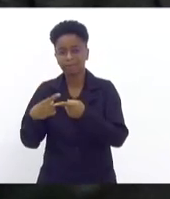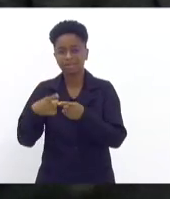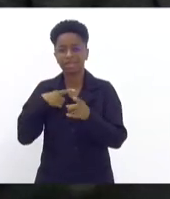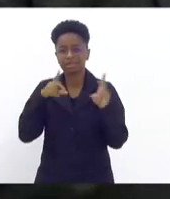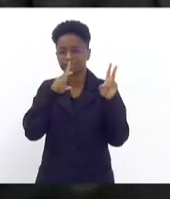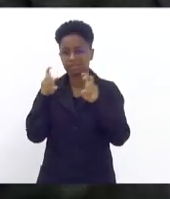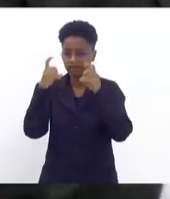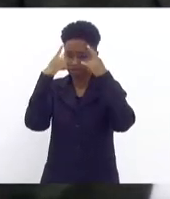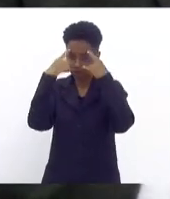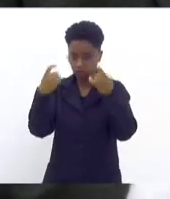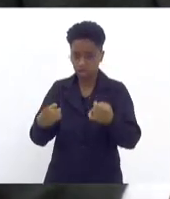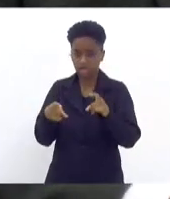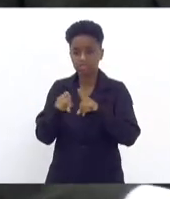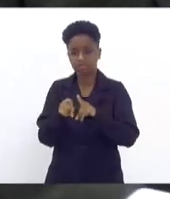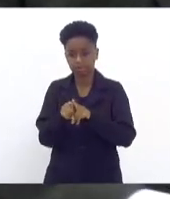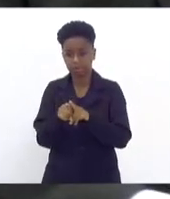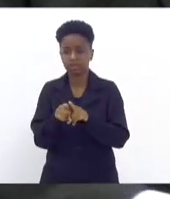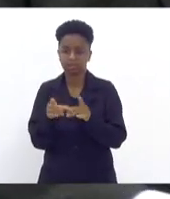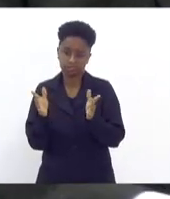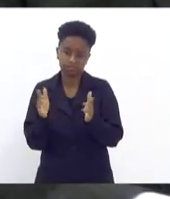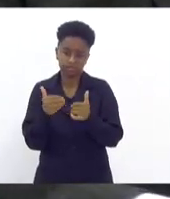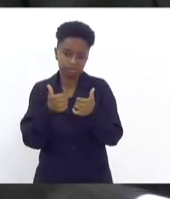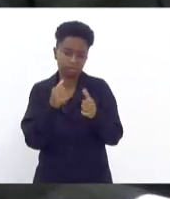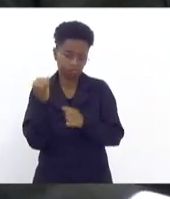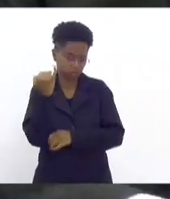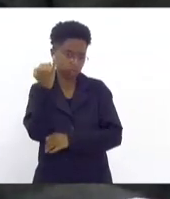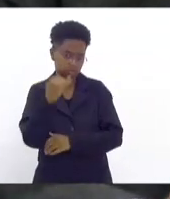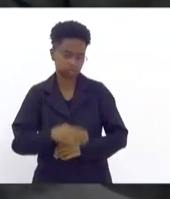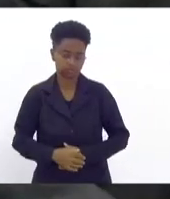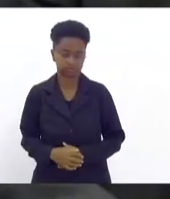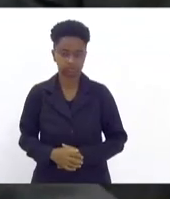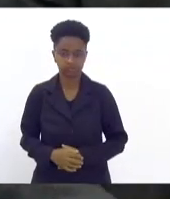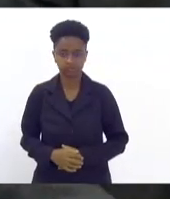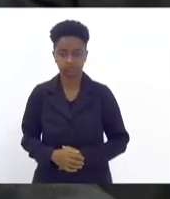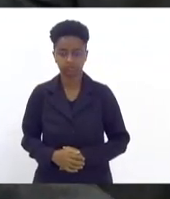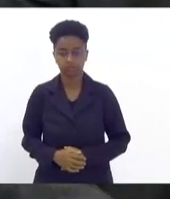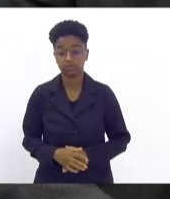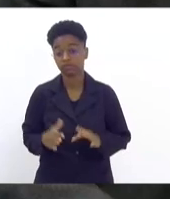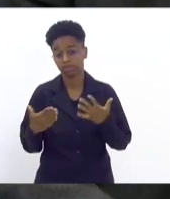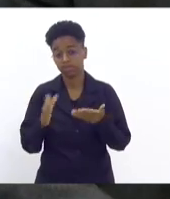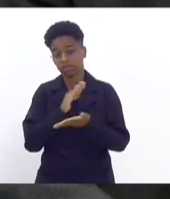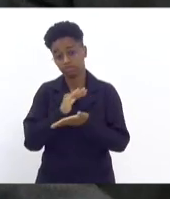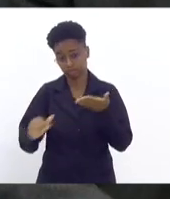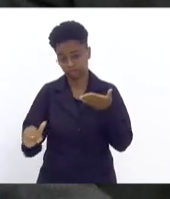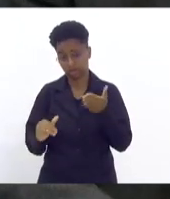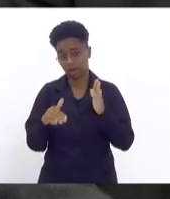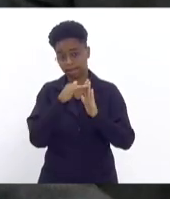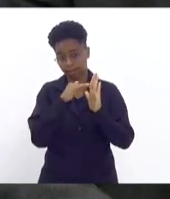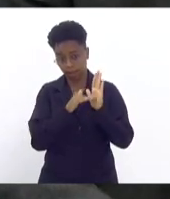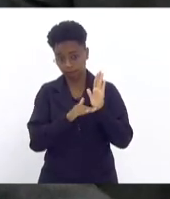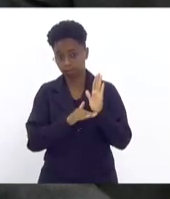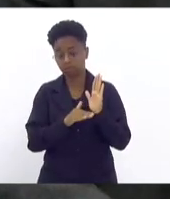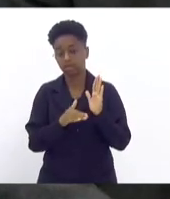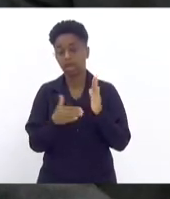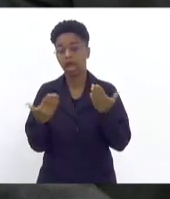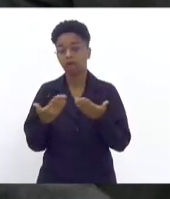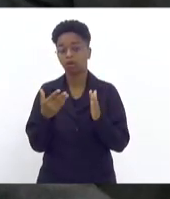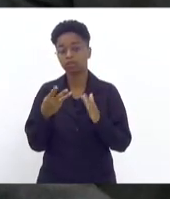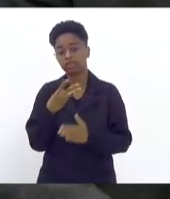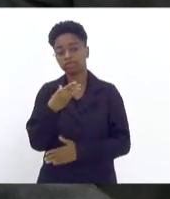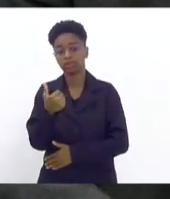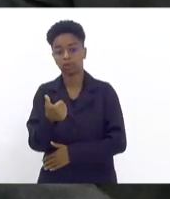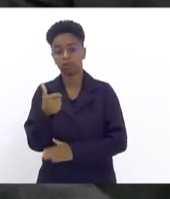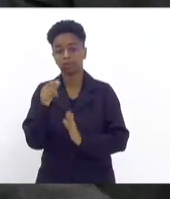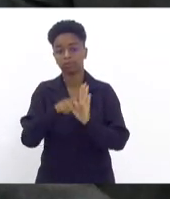violência, com a vistoria que foi feita muito recentemente. Pertinente mesmo. Enfim, então, retirar de pauta a pedido do relator, passa ao 31, o projeto de